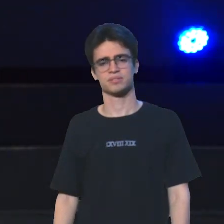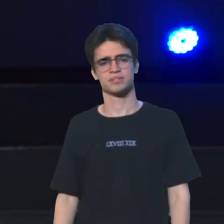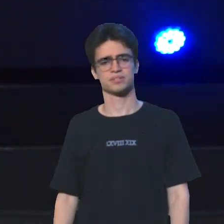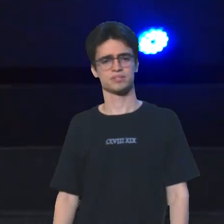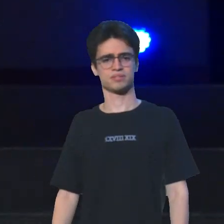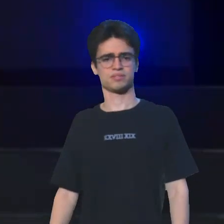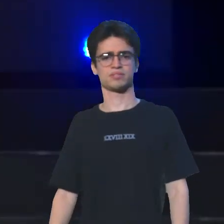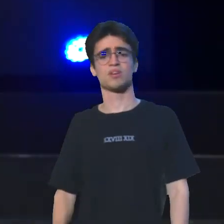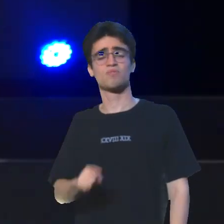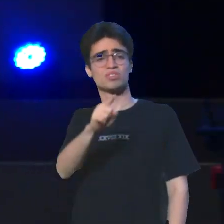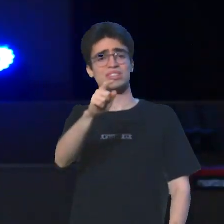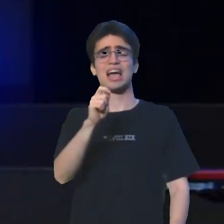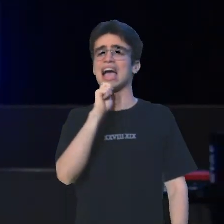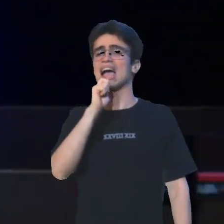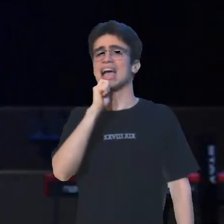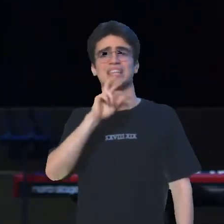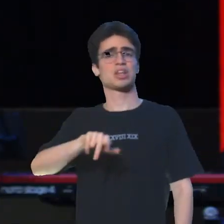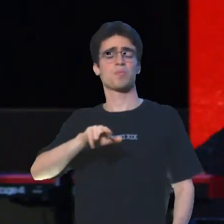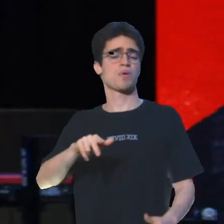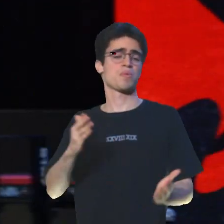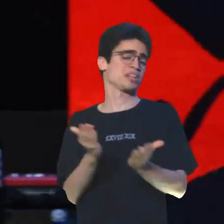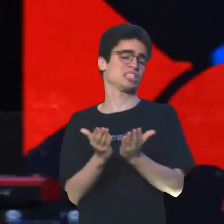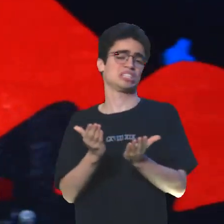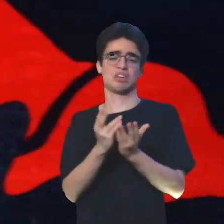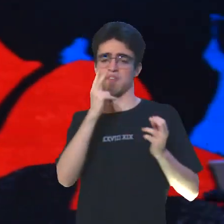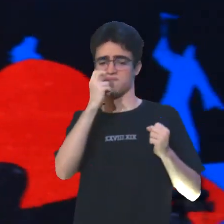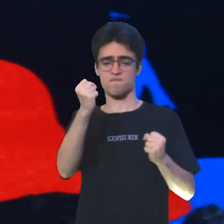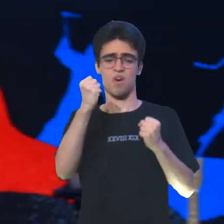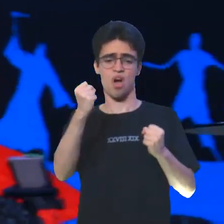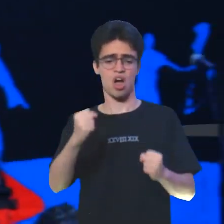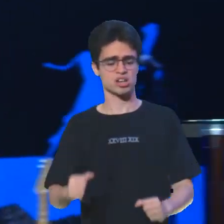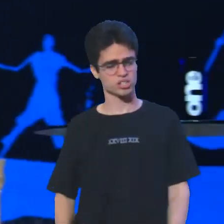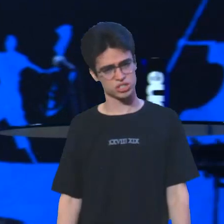Porque você ainda não é um cristão radical?